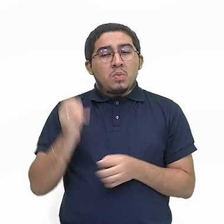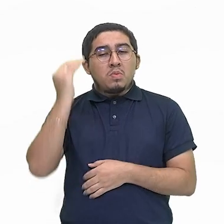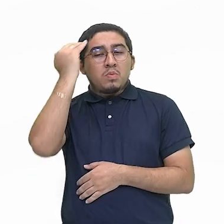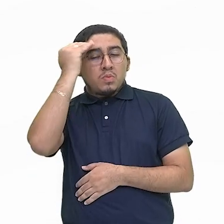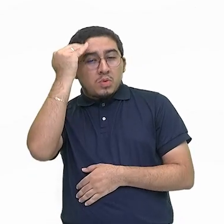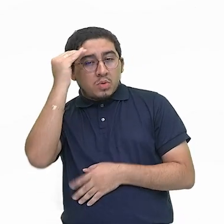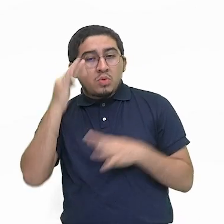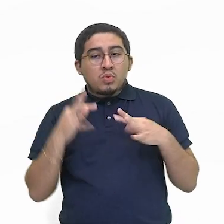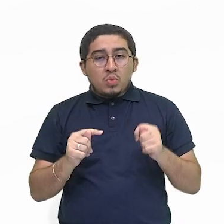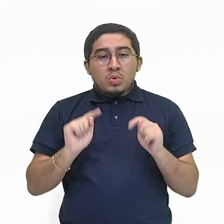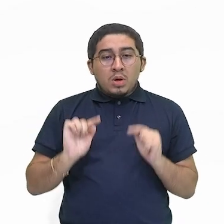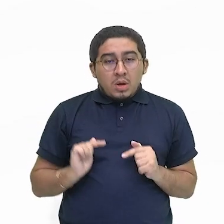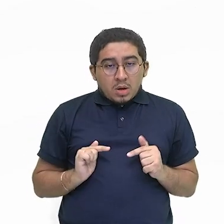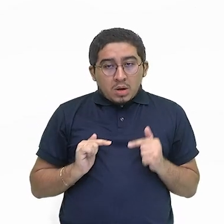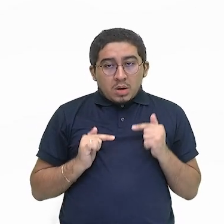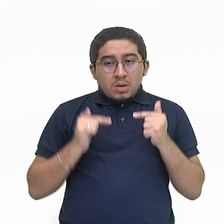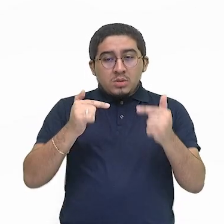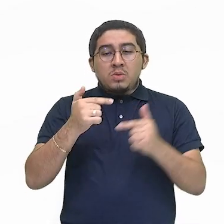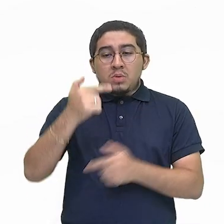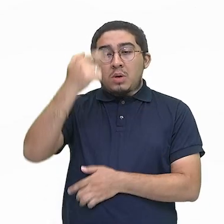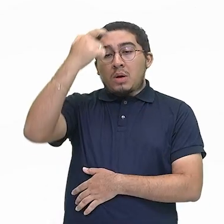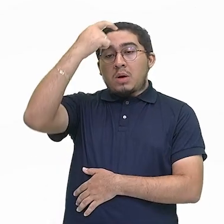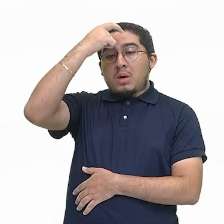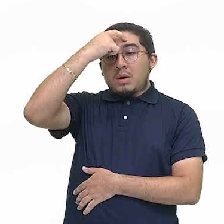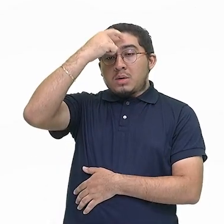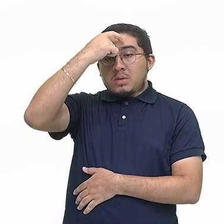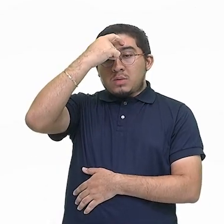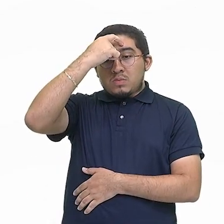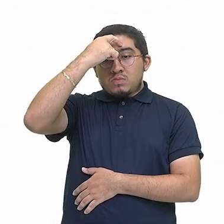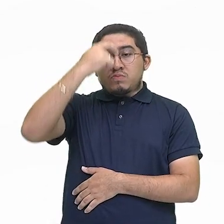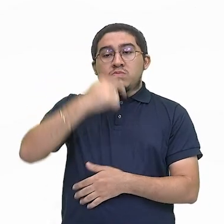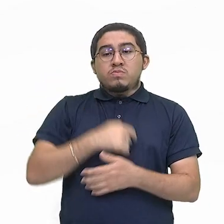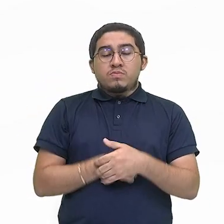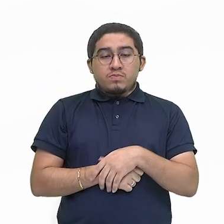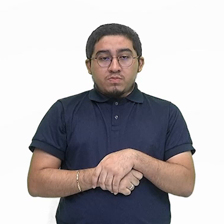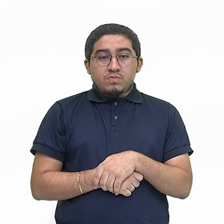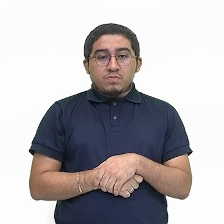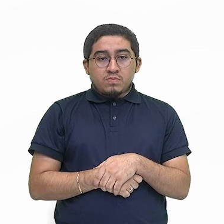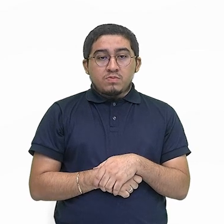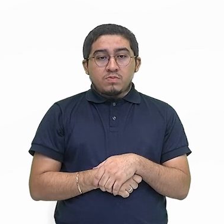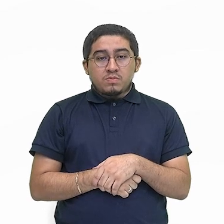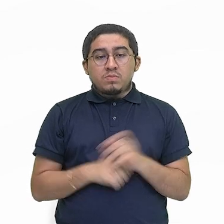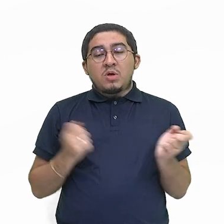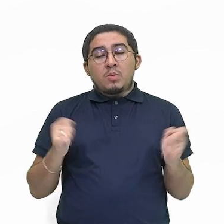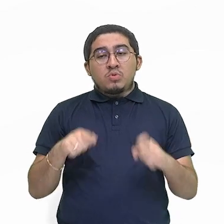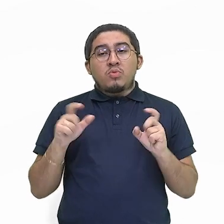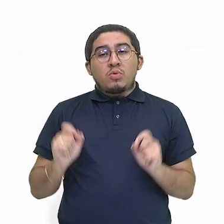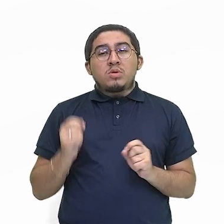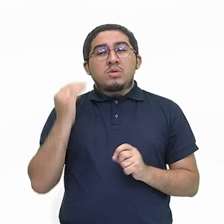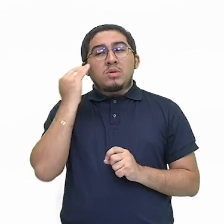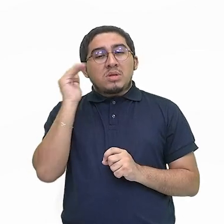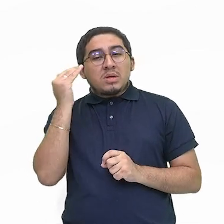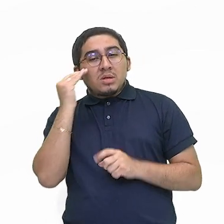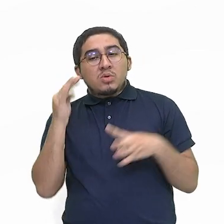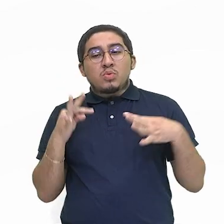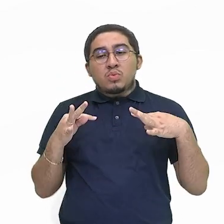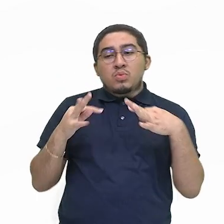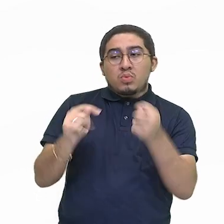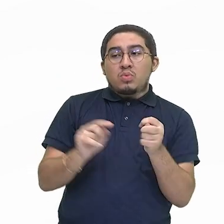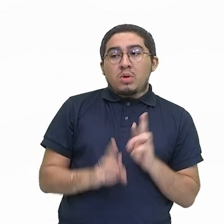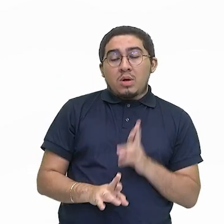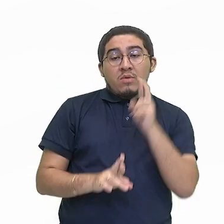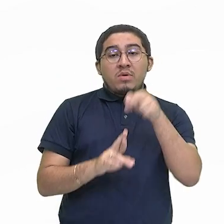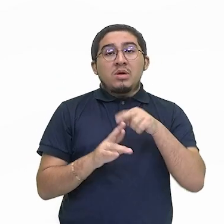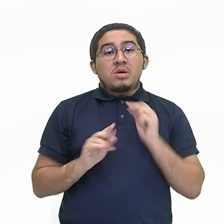do exercício da razão, de você procurar exercitar, né, a sua razão para descobrir as coisas a partir do exercício da